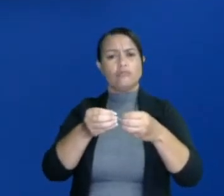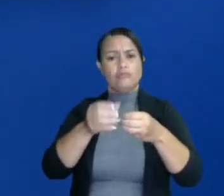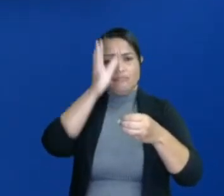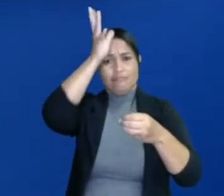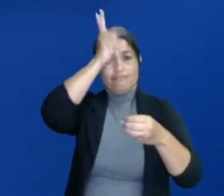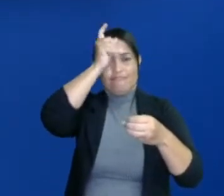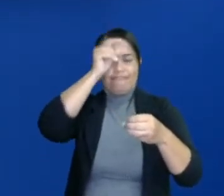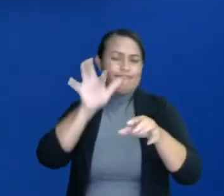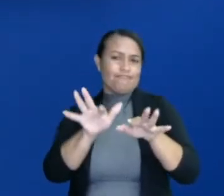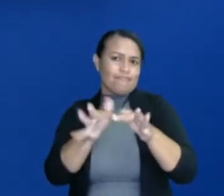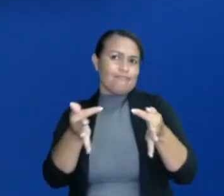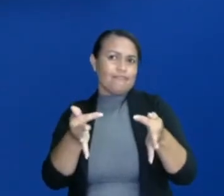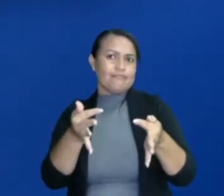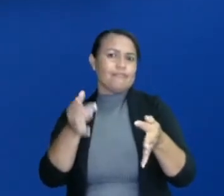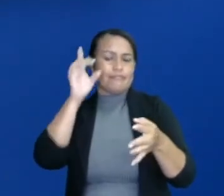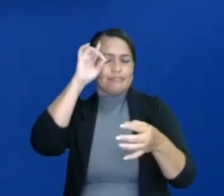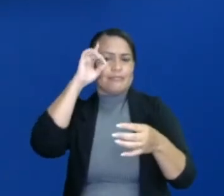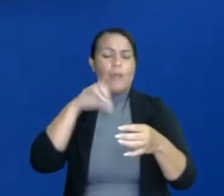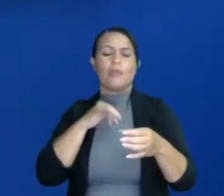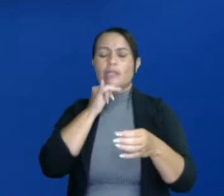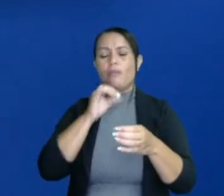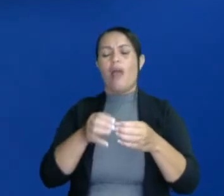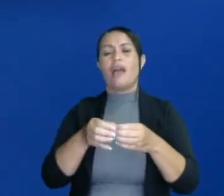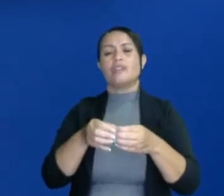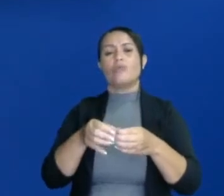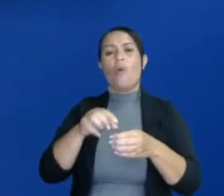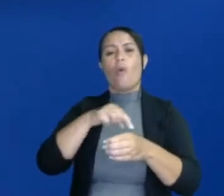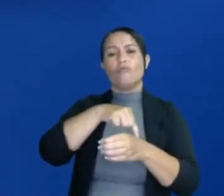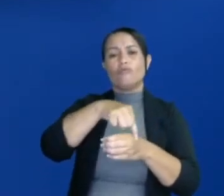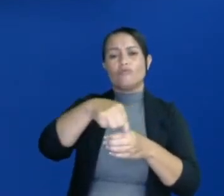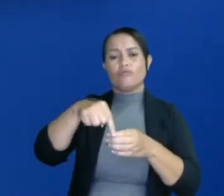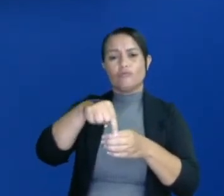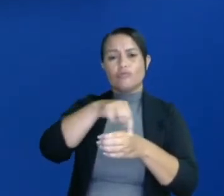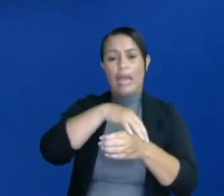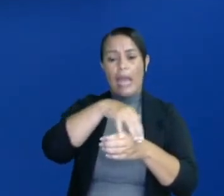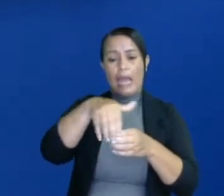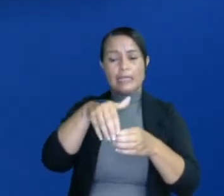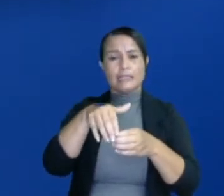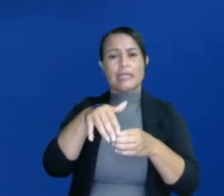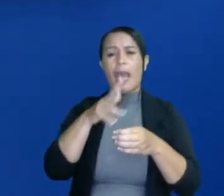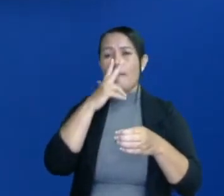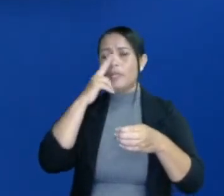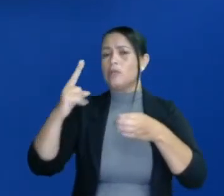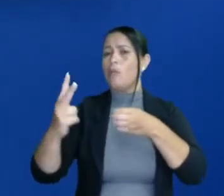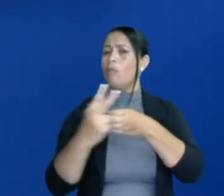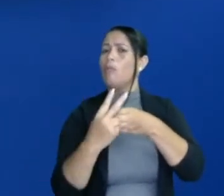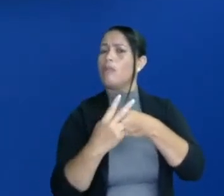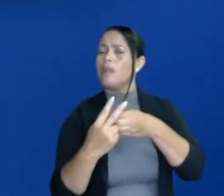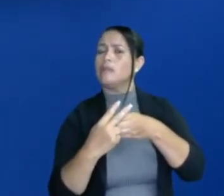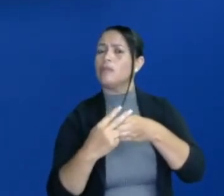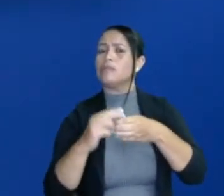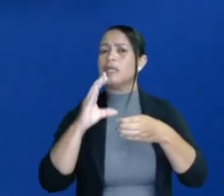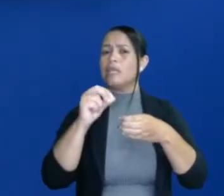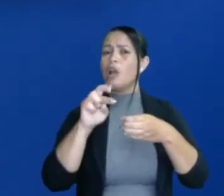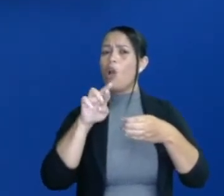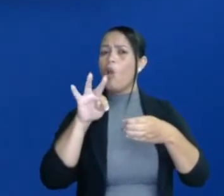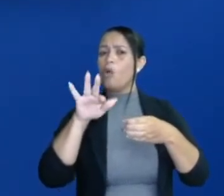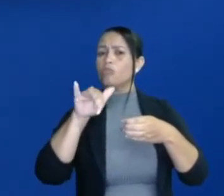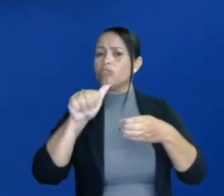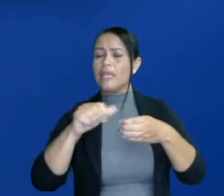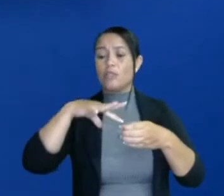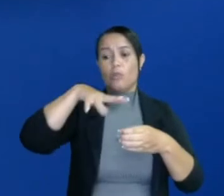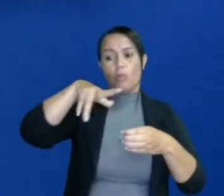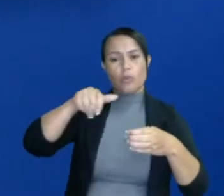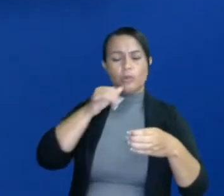algo prático do nosso cotidiano. Então você tem a casca do ovo, que corresponderia a uma capa, né? Que aí no caso da Terra seria a crosta terrestre. Abaixo